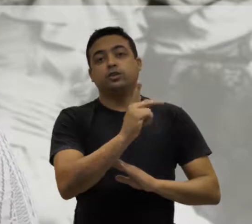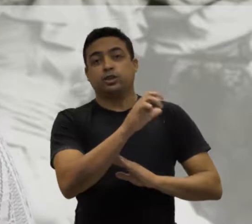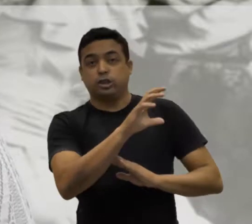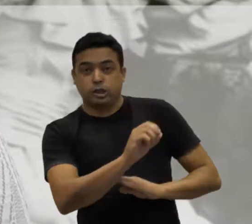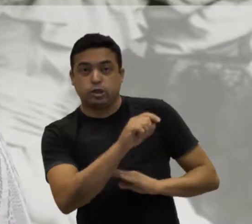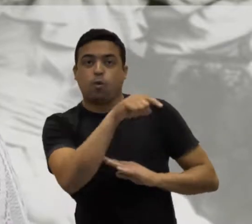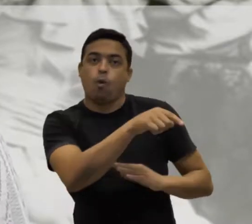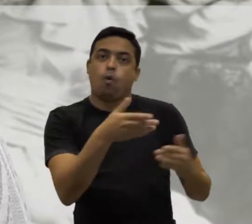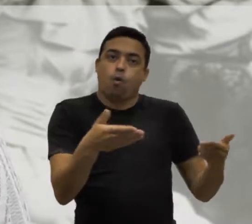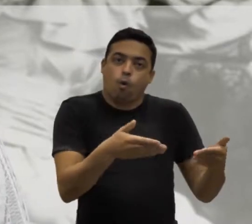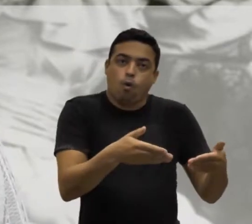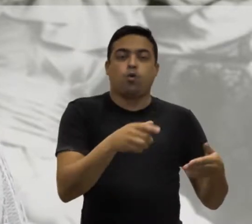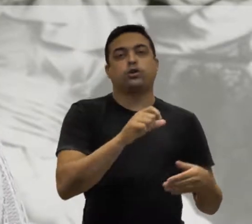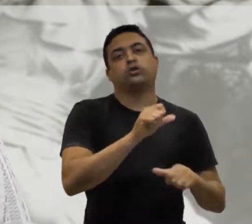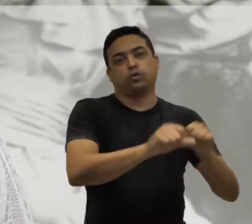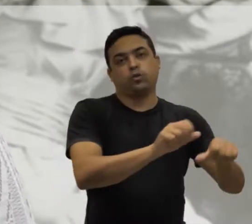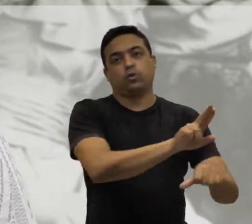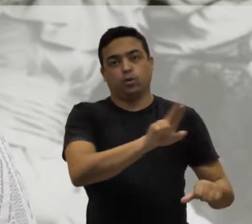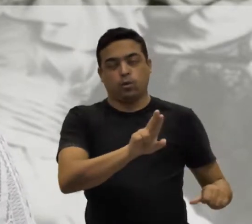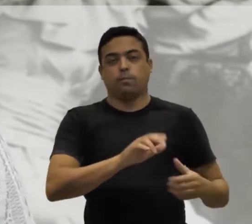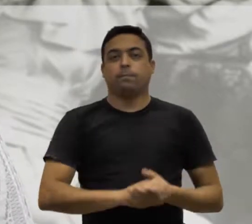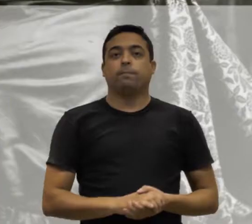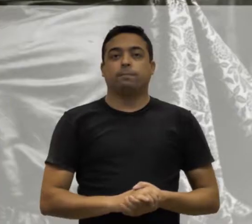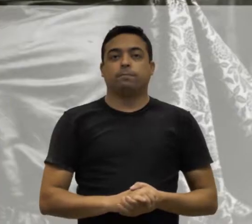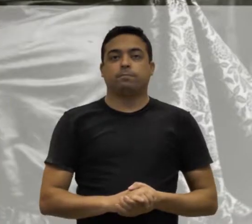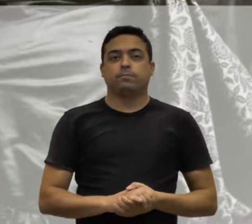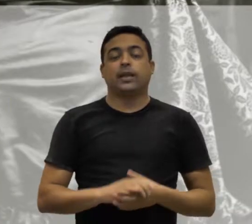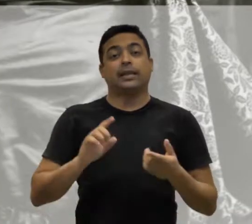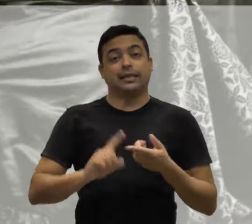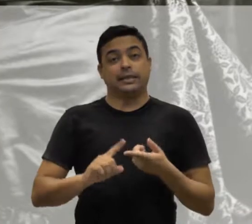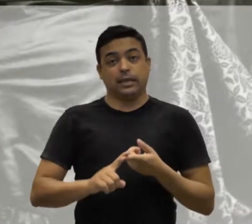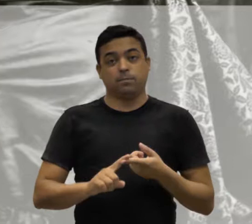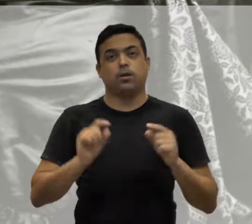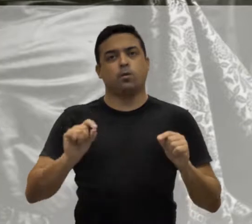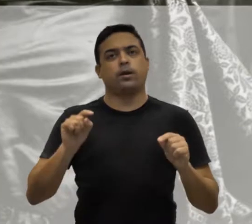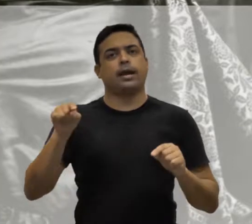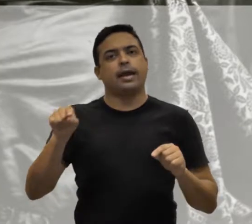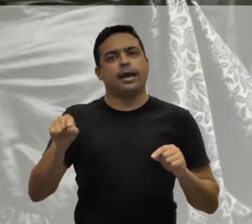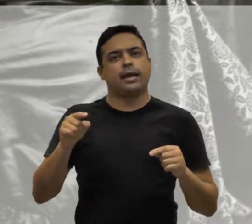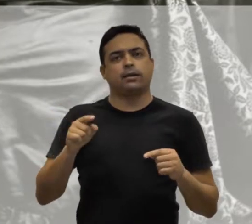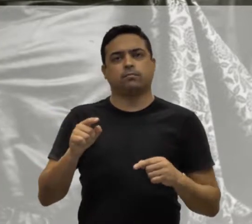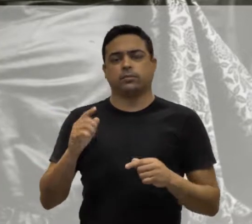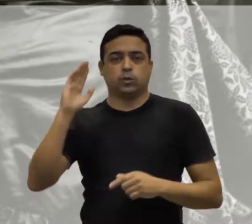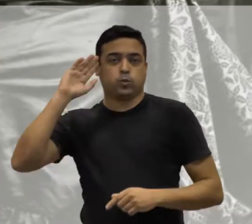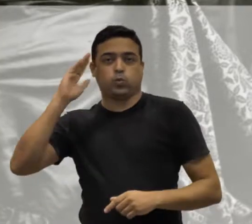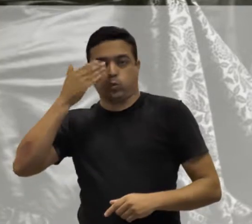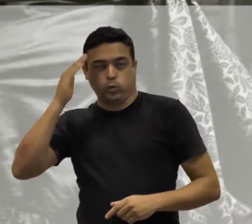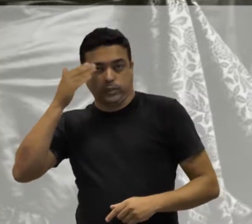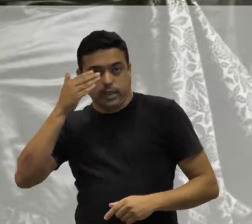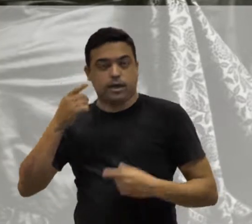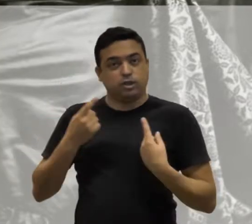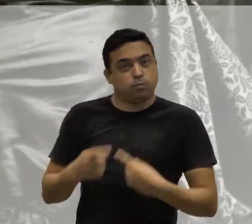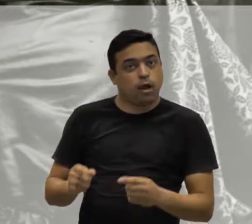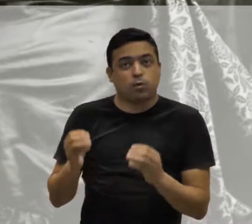Livro do Cego, hoje Fundação Dorina Nowil. Quando o indivíduo não é estimulado adequadamente,